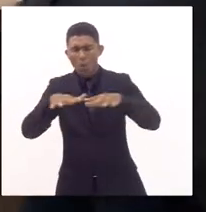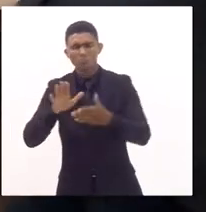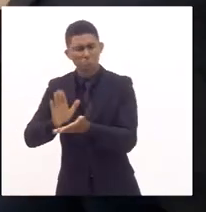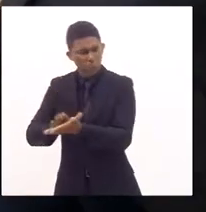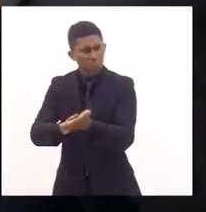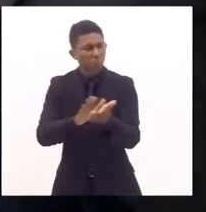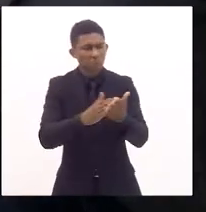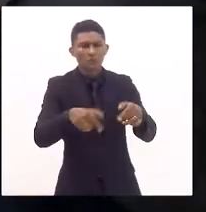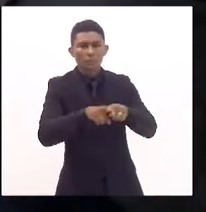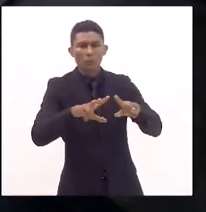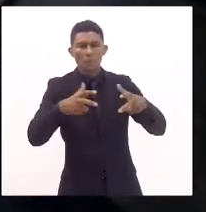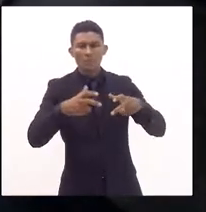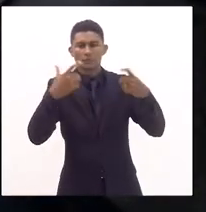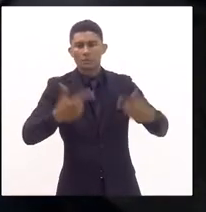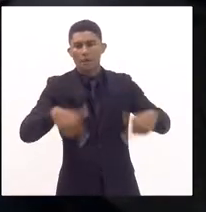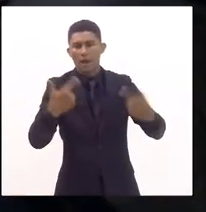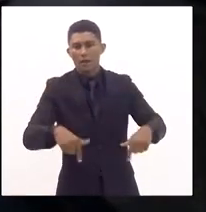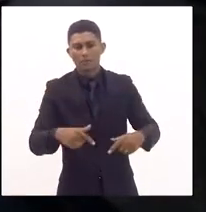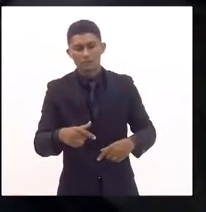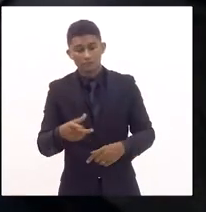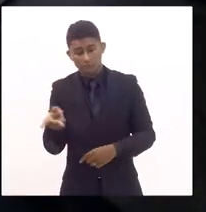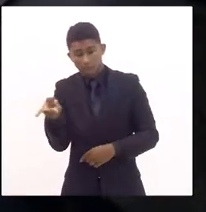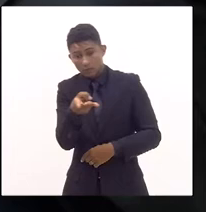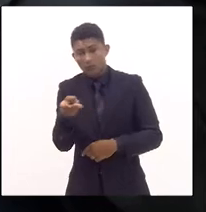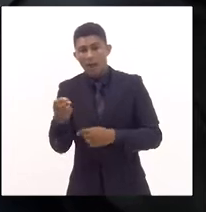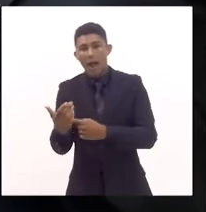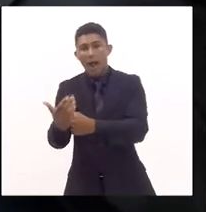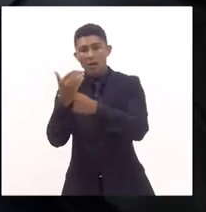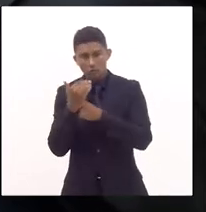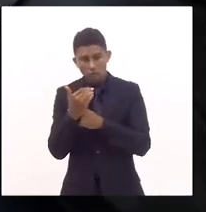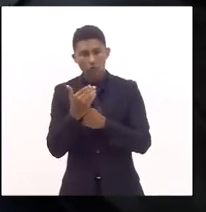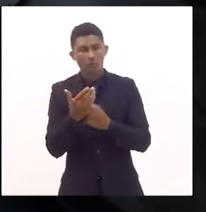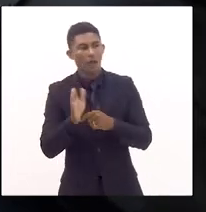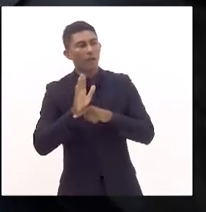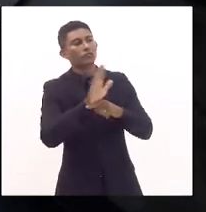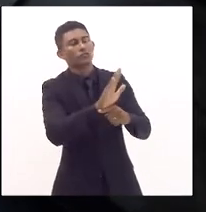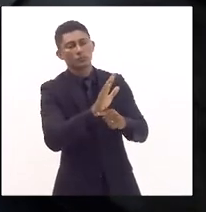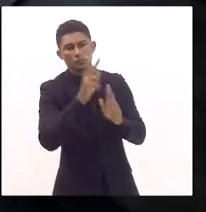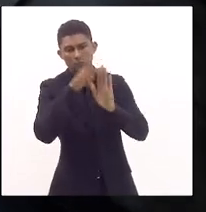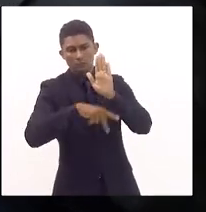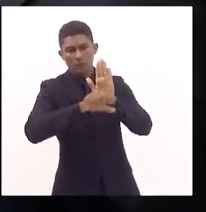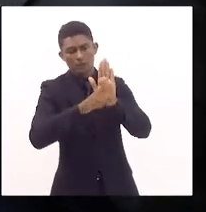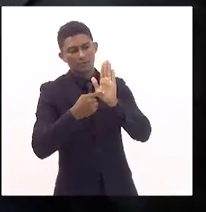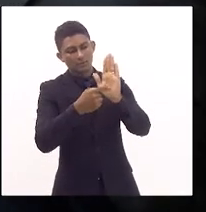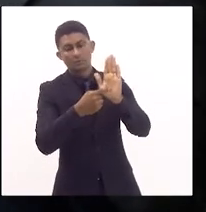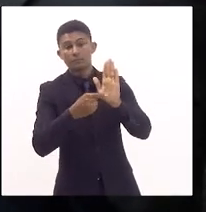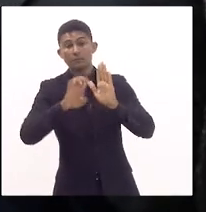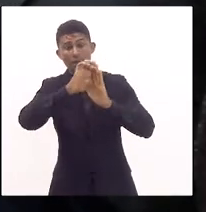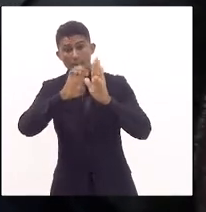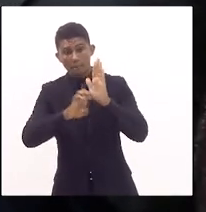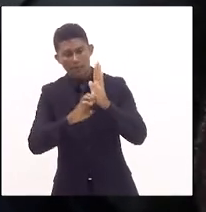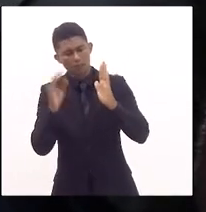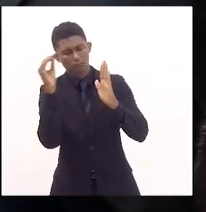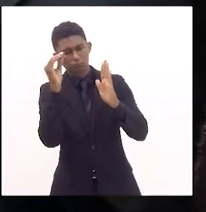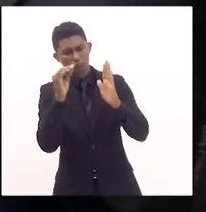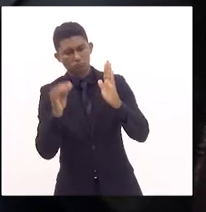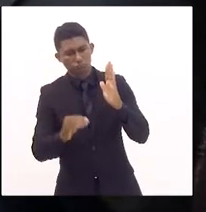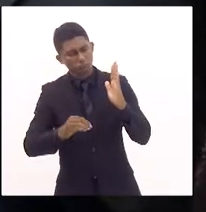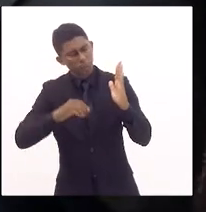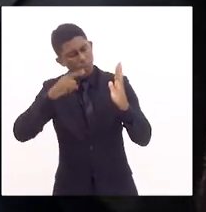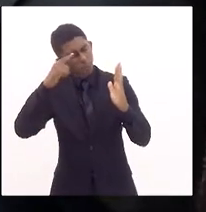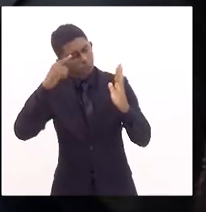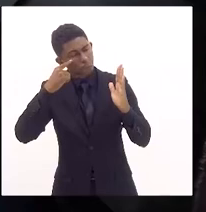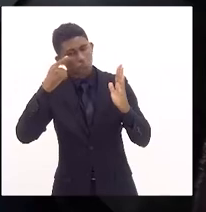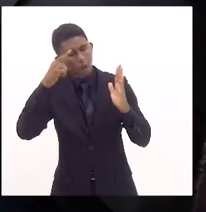de Trabalho, que ajudaram a formalizar, que ajudaram a analisar as emendas e fizeram